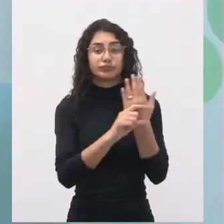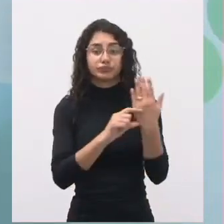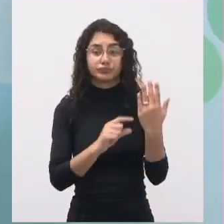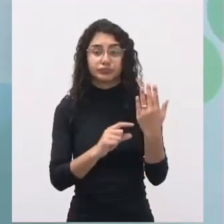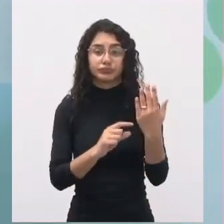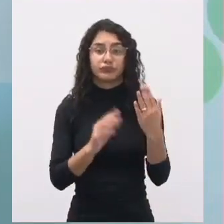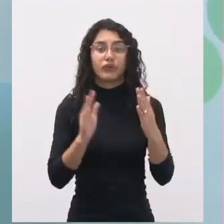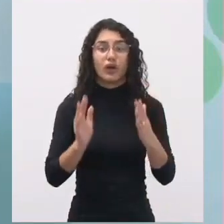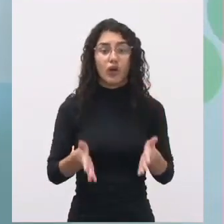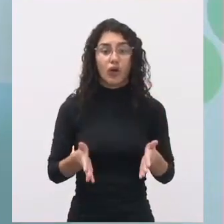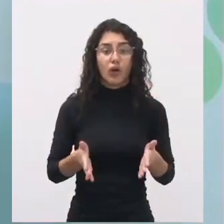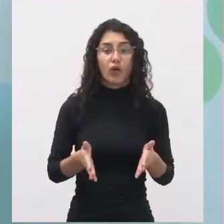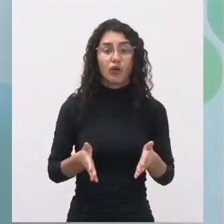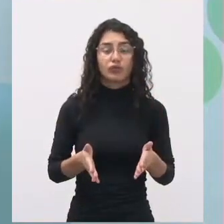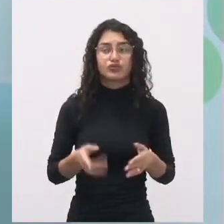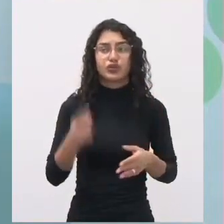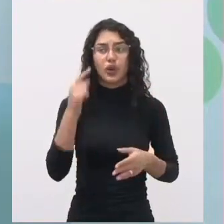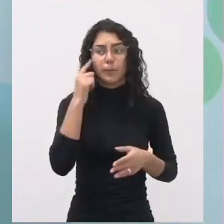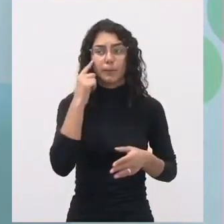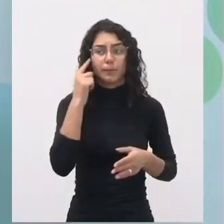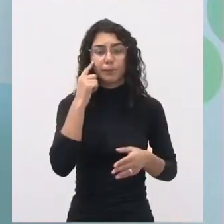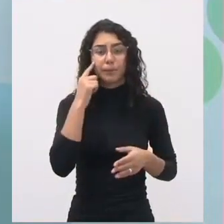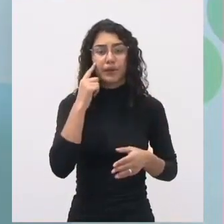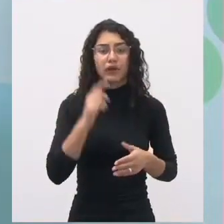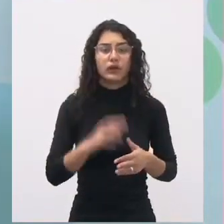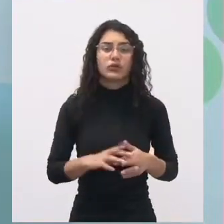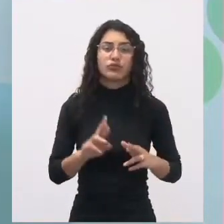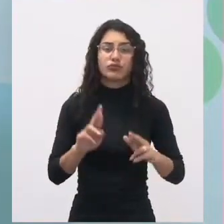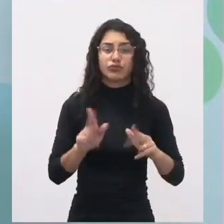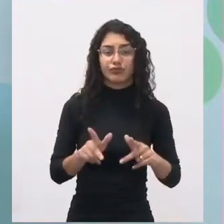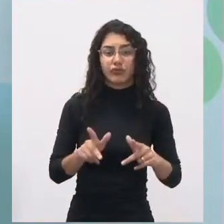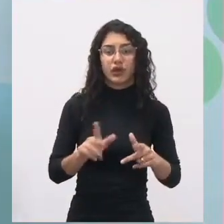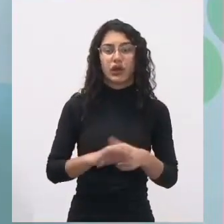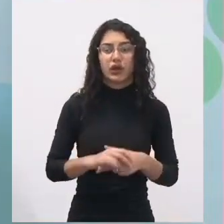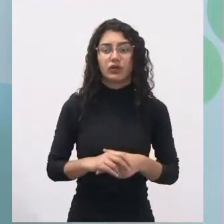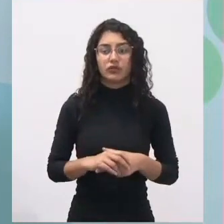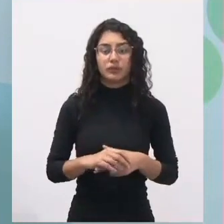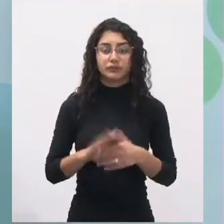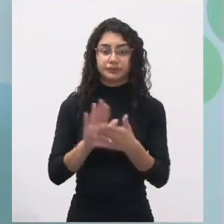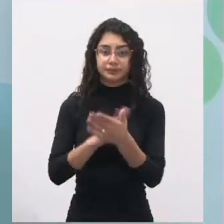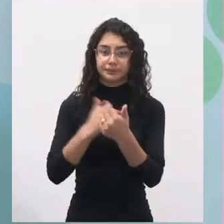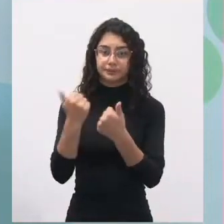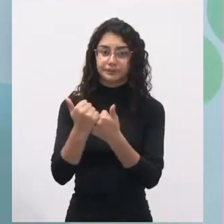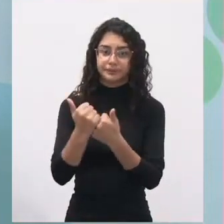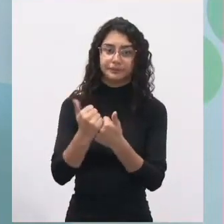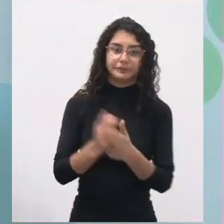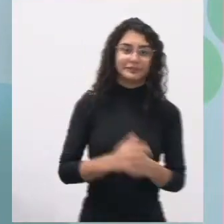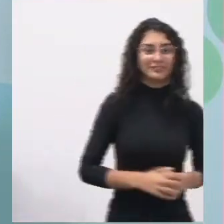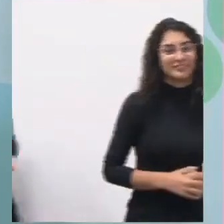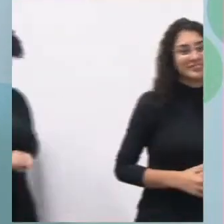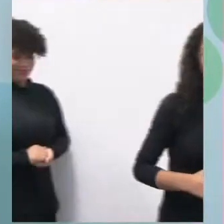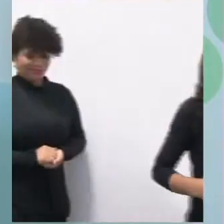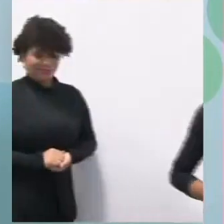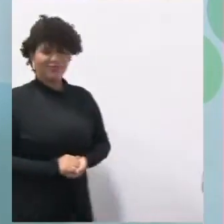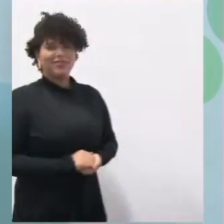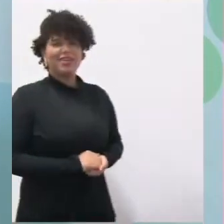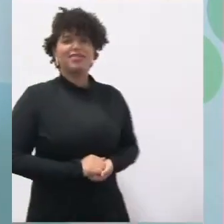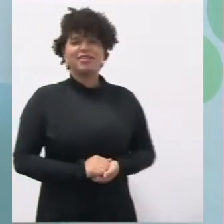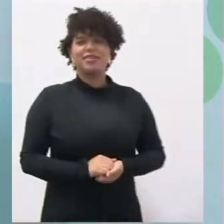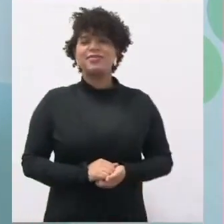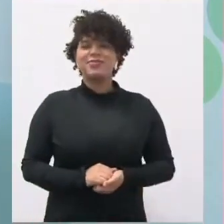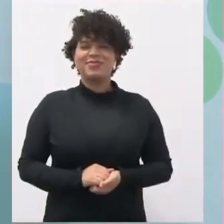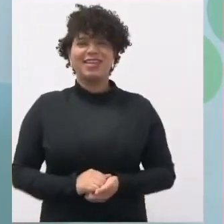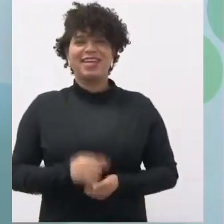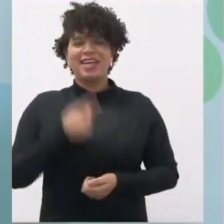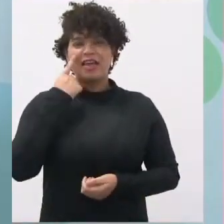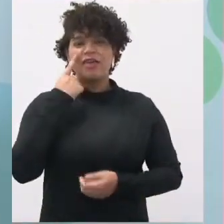uma percepção um pouco já diferenciada, e também em relação às práticas e metodologias, tá? As práticas e